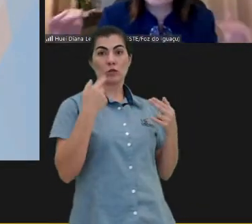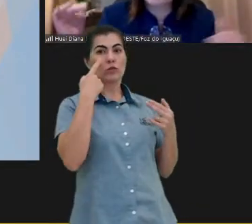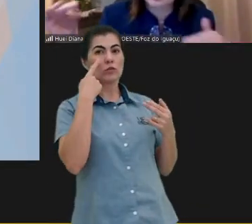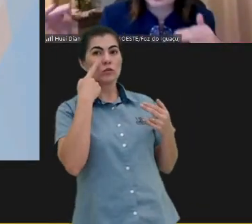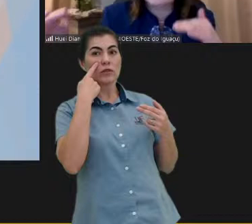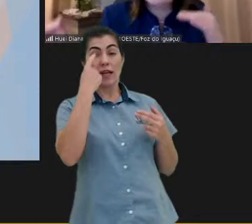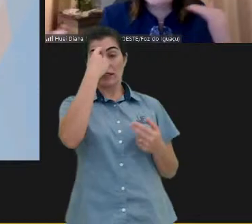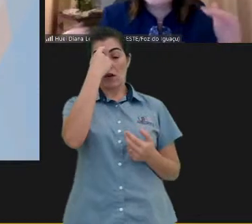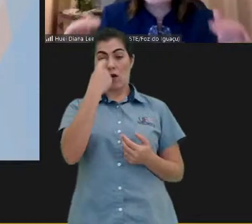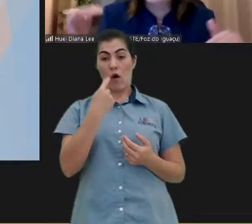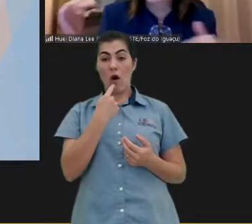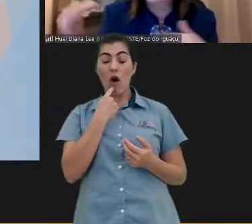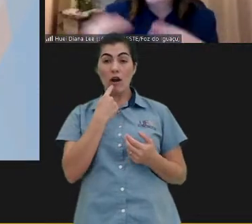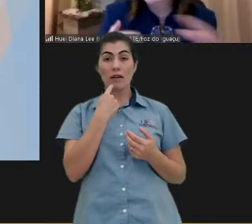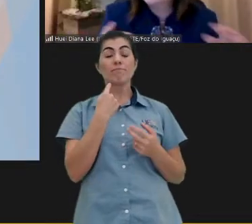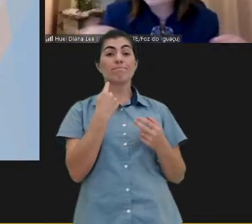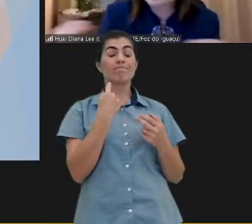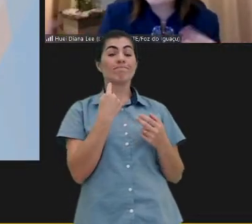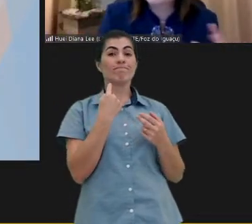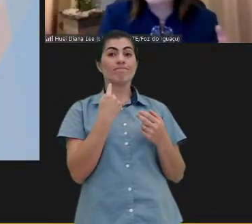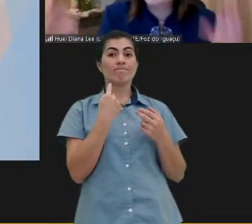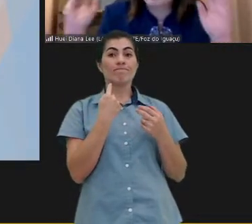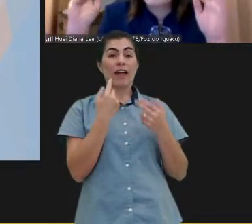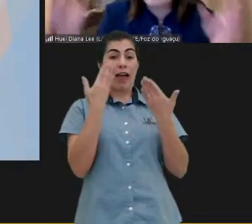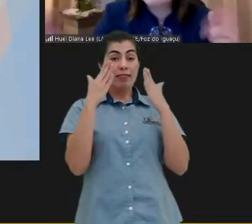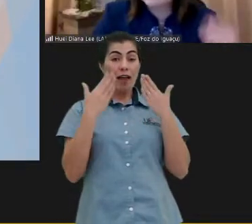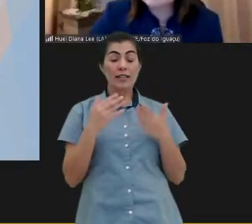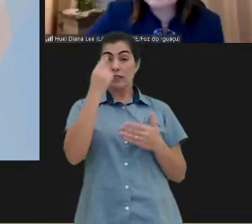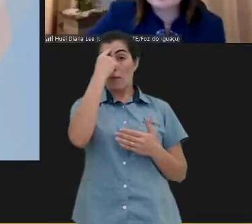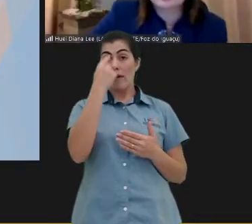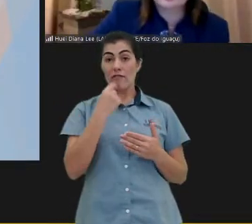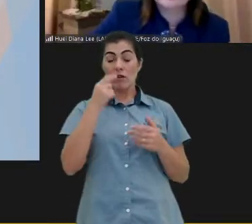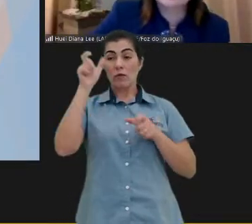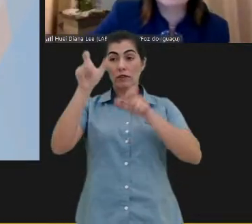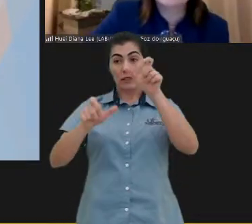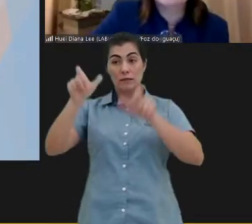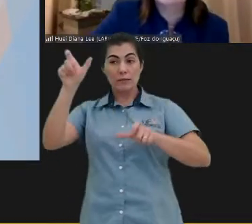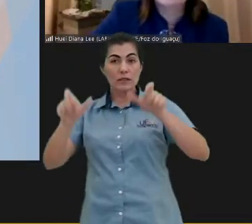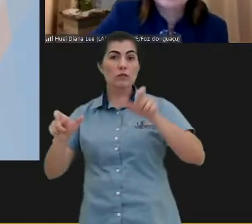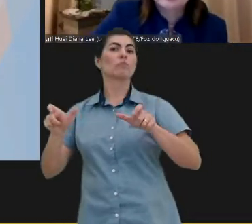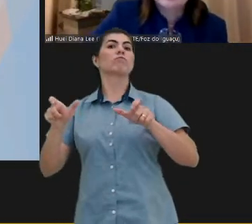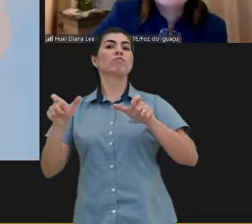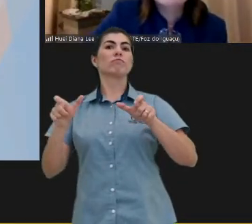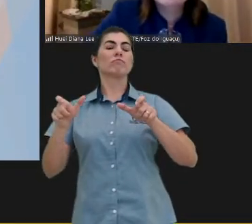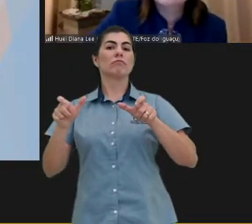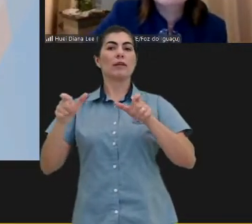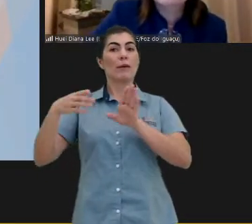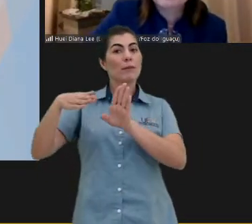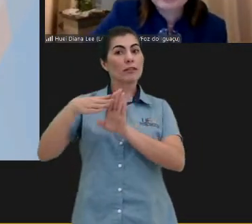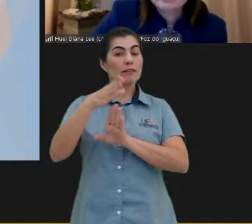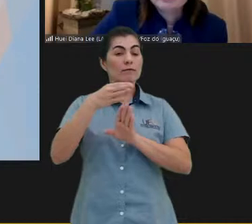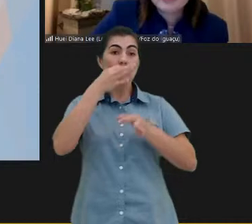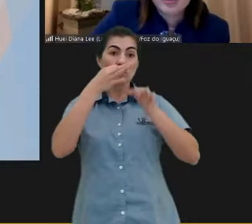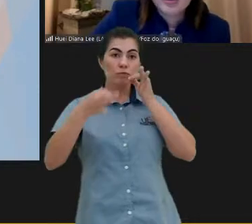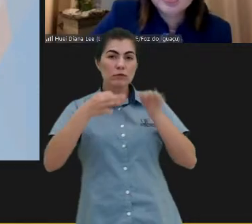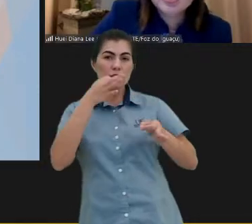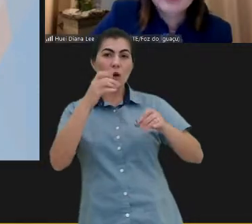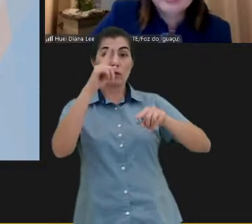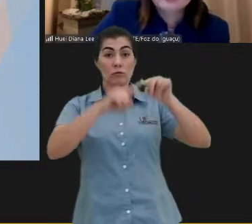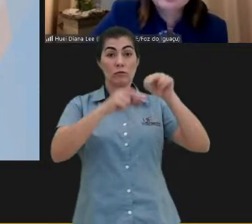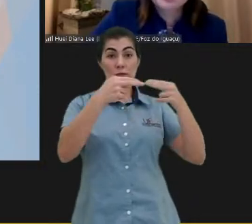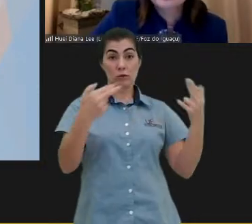perfis dos usuários, o que os usuários costumam comprar e fazem essas recomendações. Isso